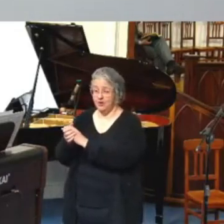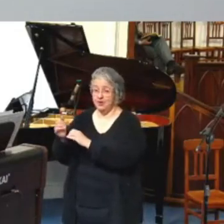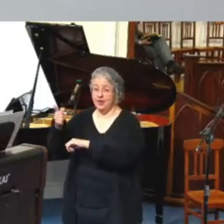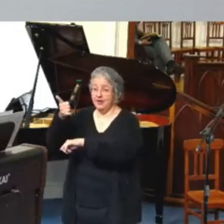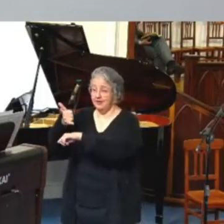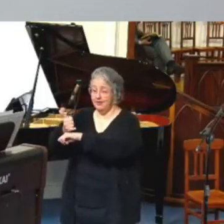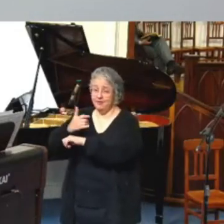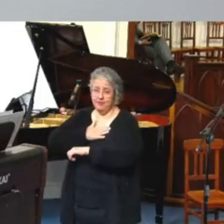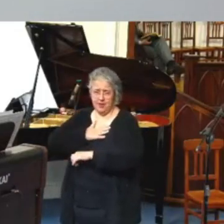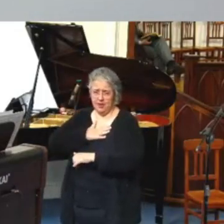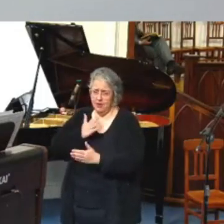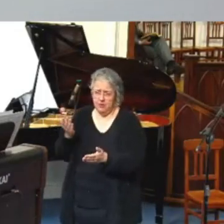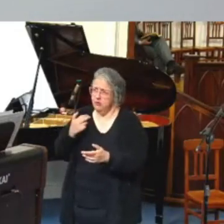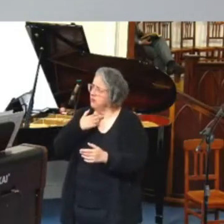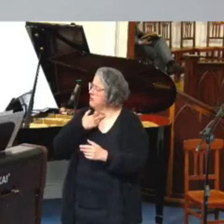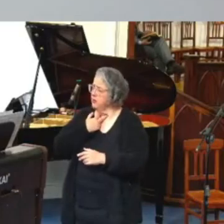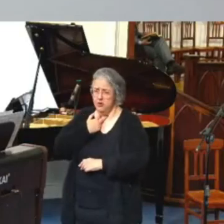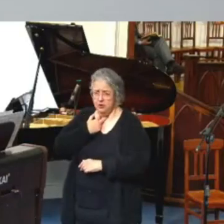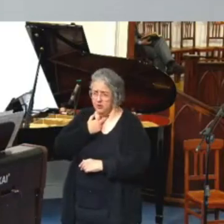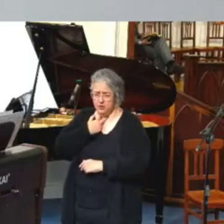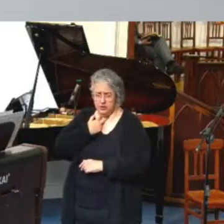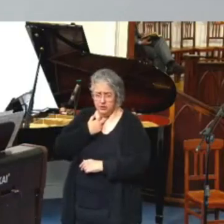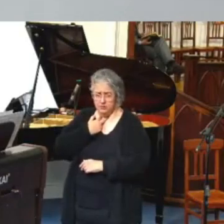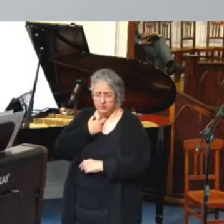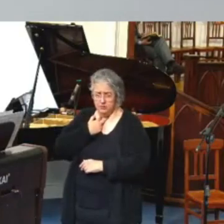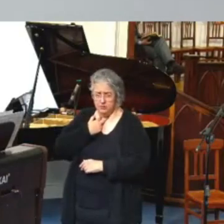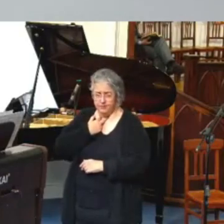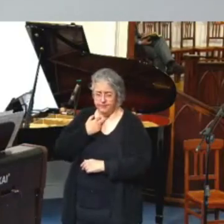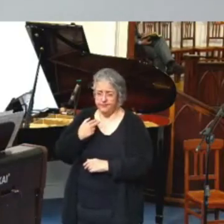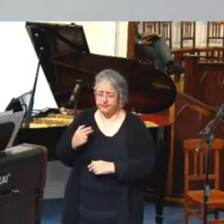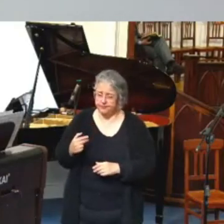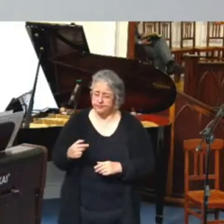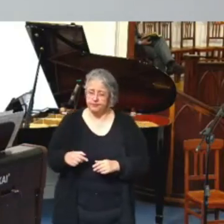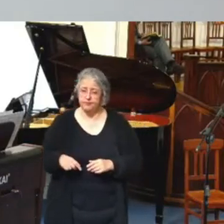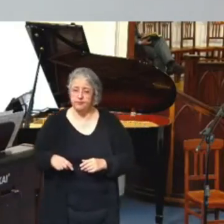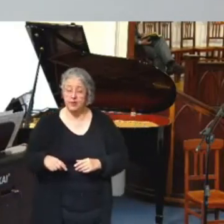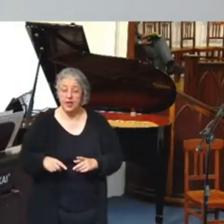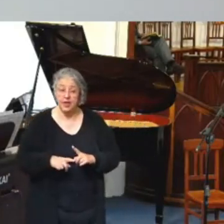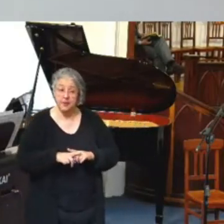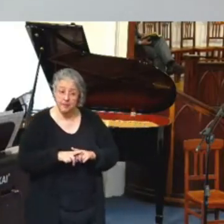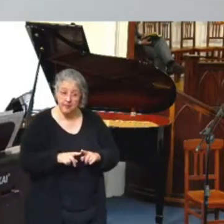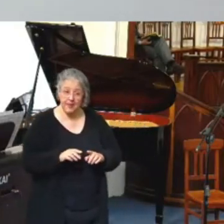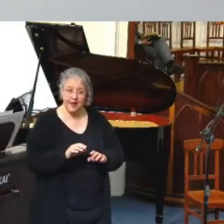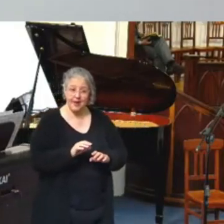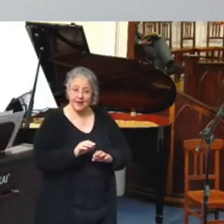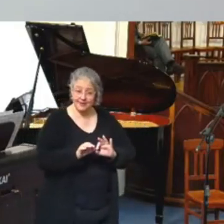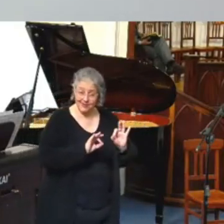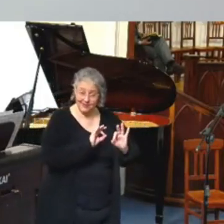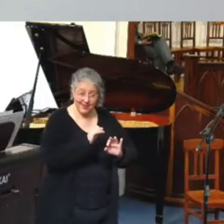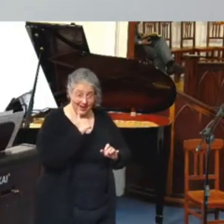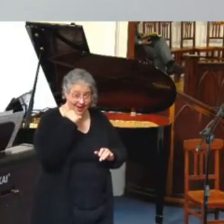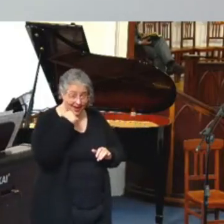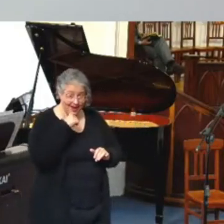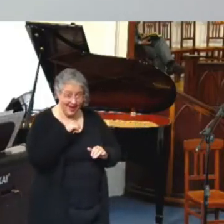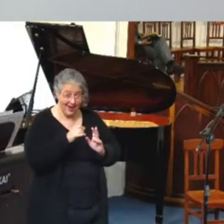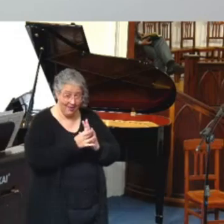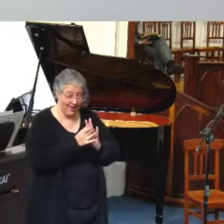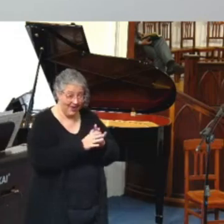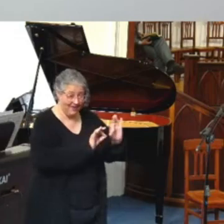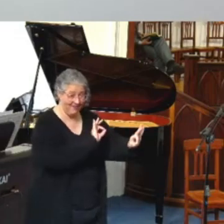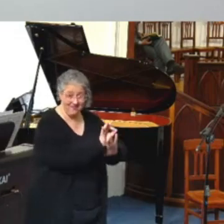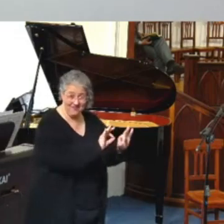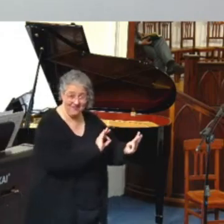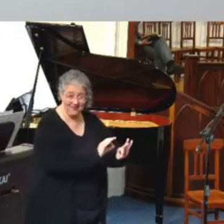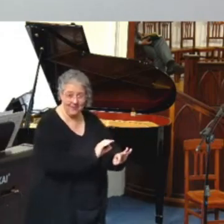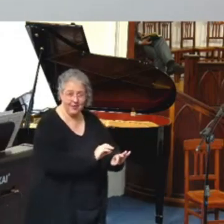O padeiro veio a morrer. O copeiro foi restituído. E quando ele fala para o copeiro que ao ser